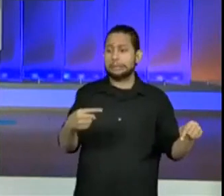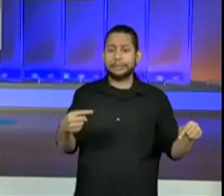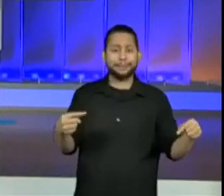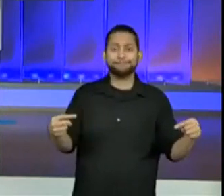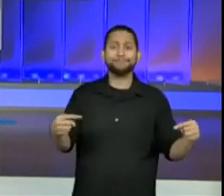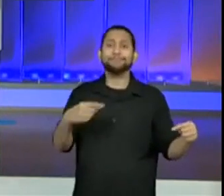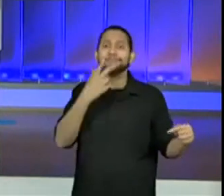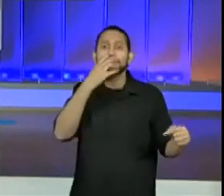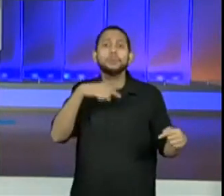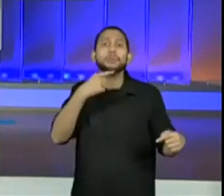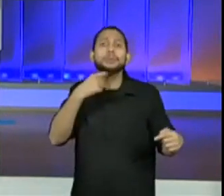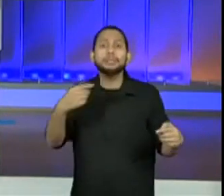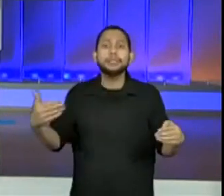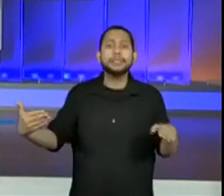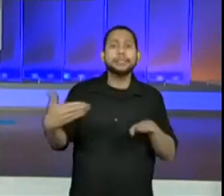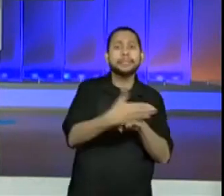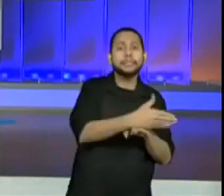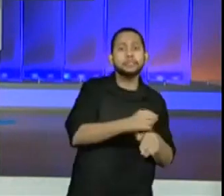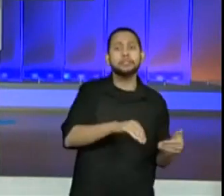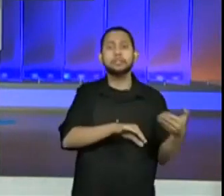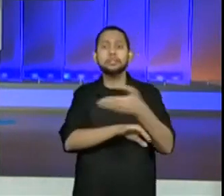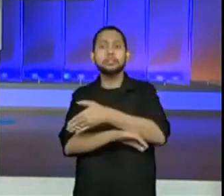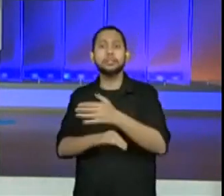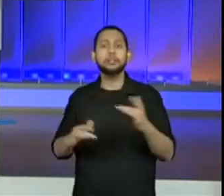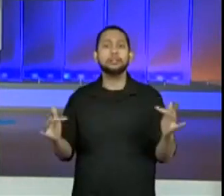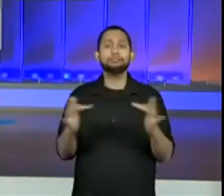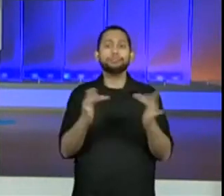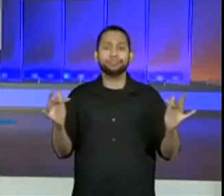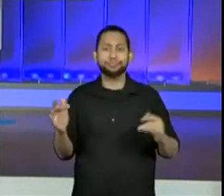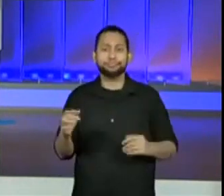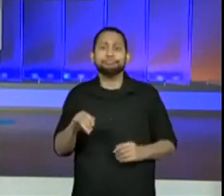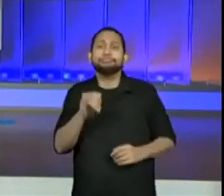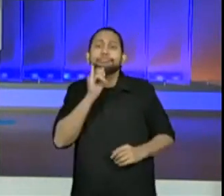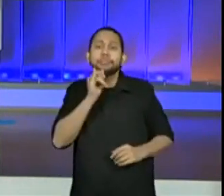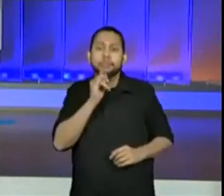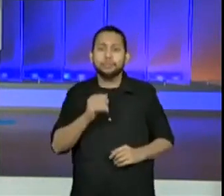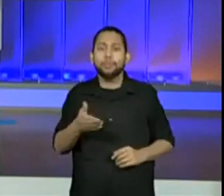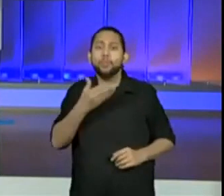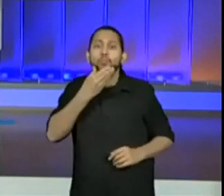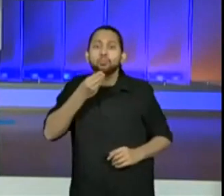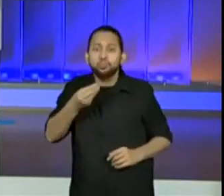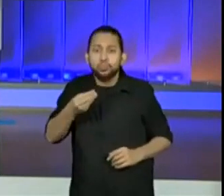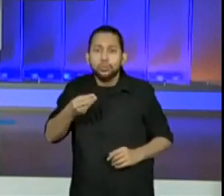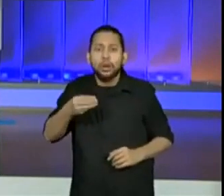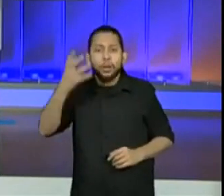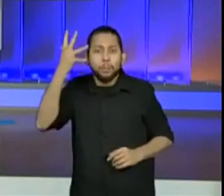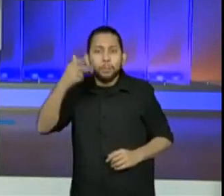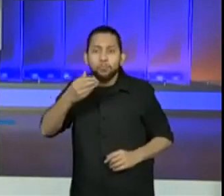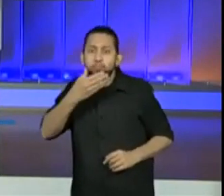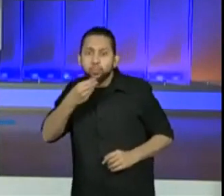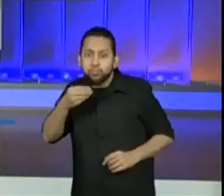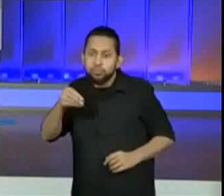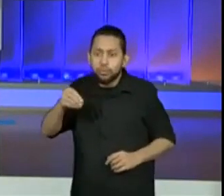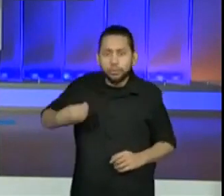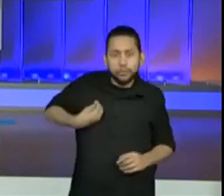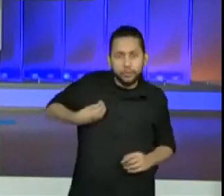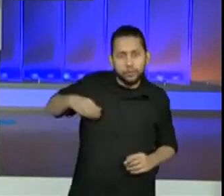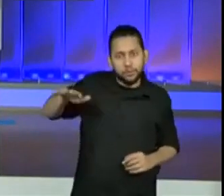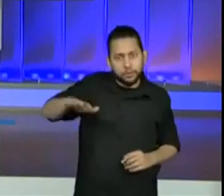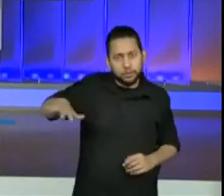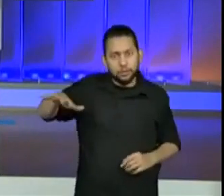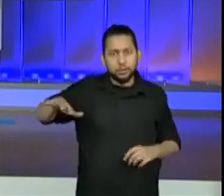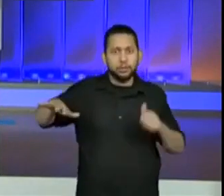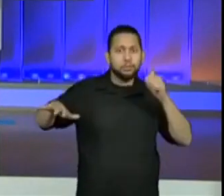espaços e consigam se comunicar com outros espaços e outros territórios de sobrevivência, temos aí um